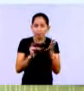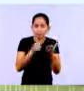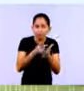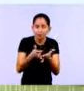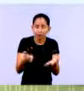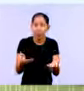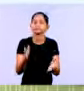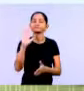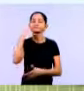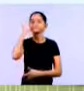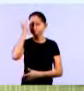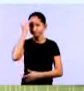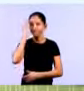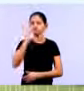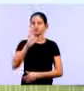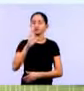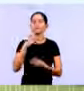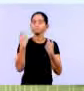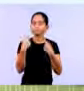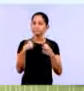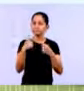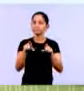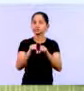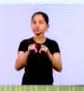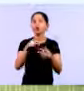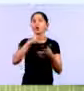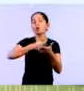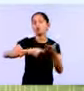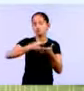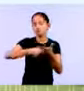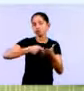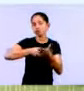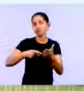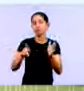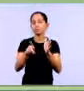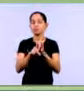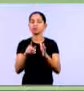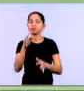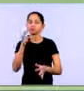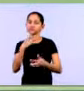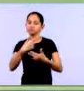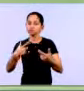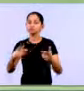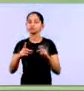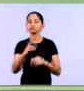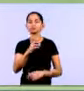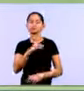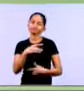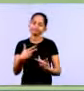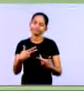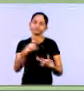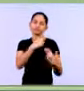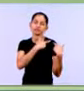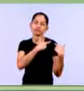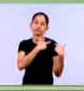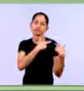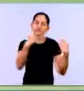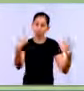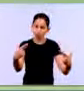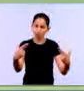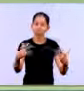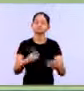para entender isso, nós temos a obrigação tributária. E ela tem alguns elementos. Vamos a esses elementos. Nós temos